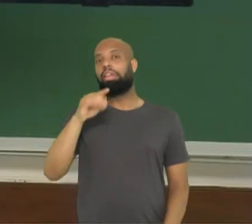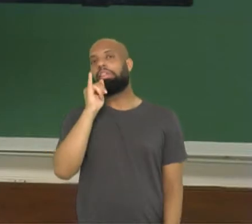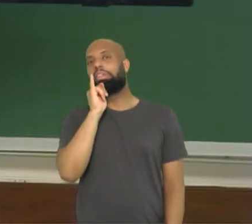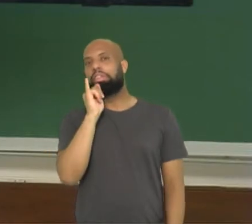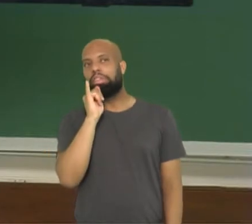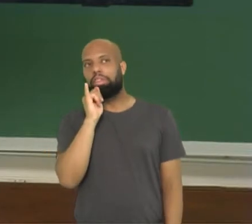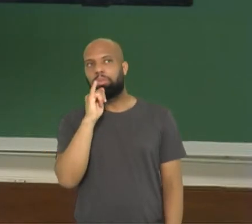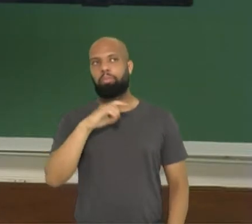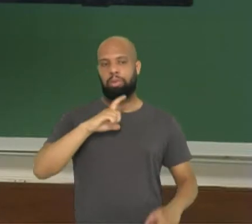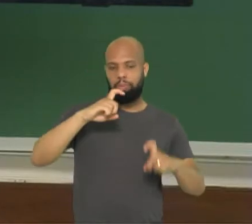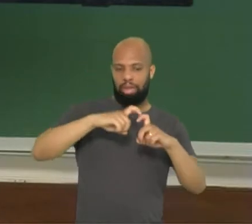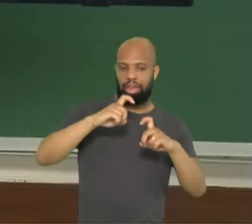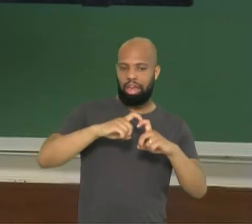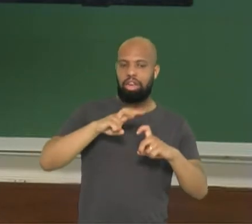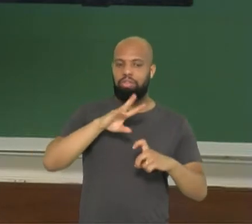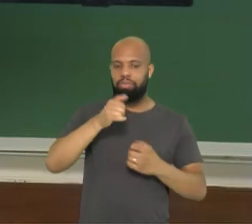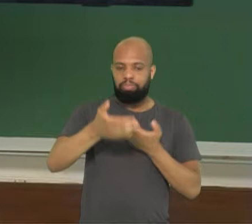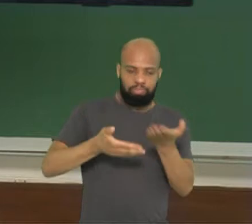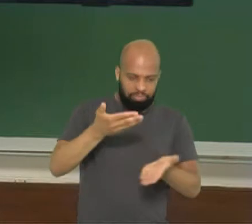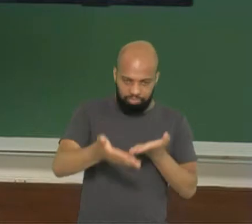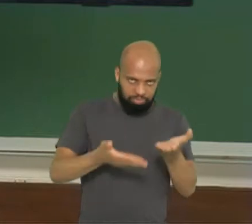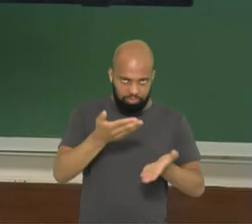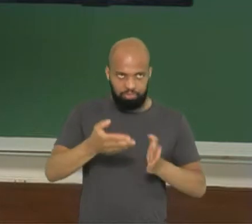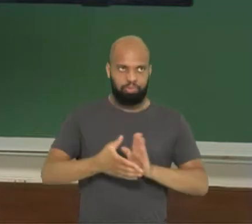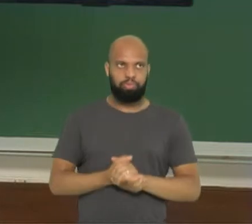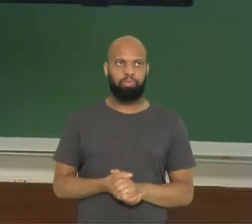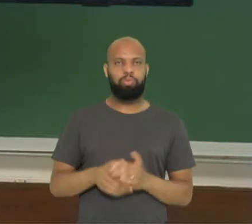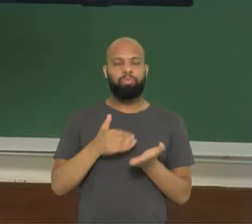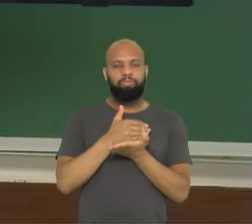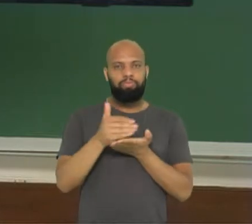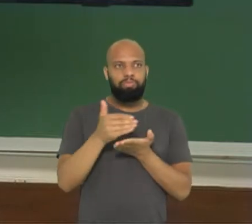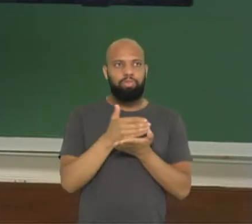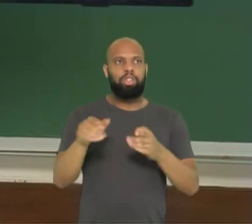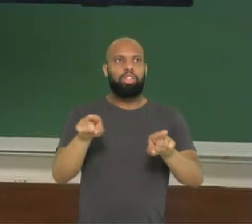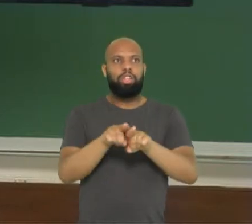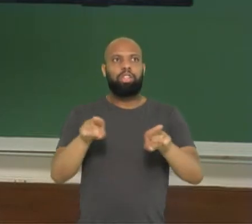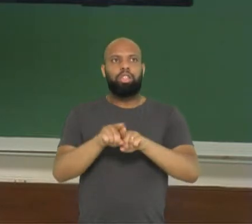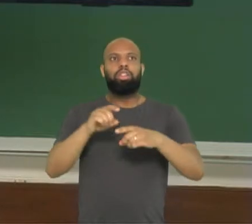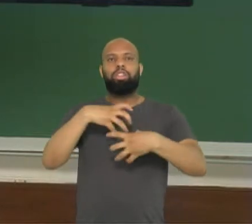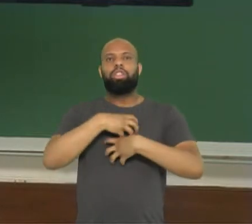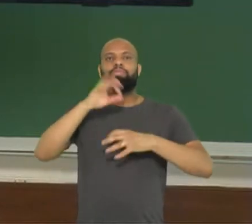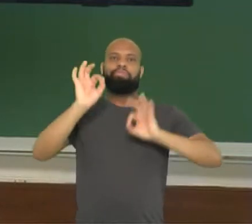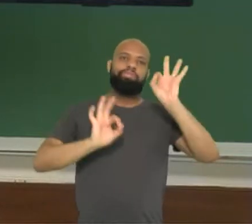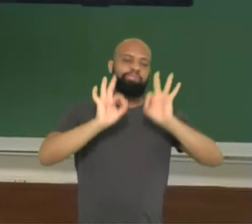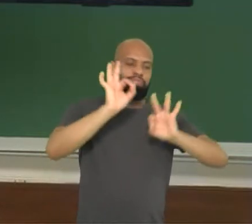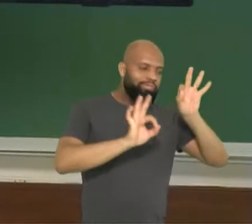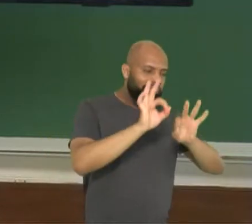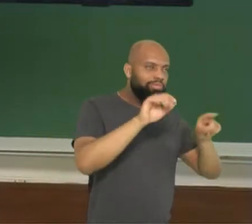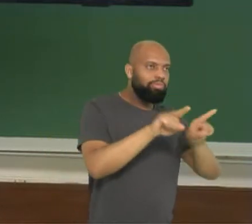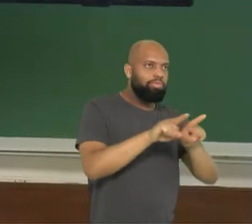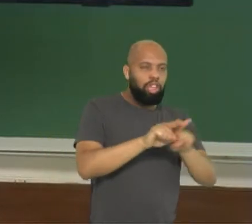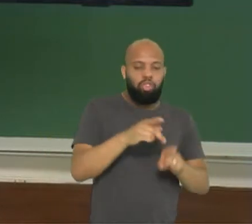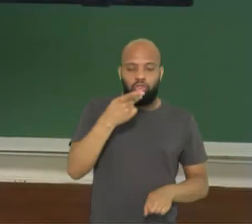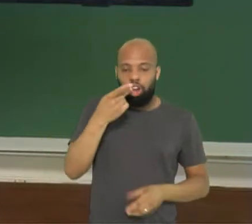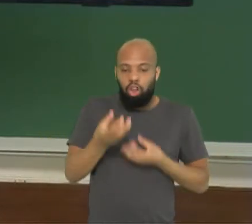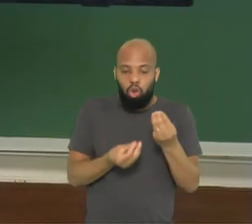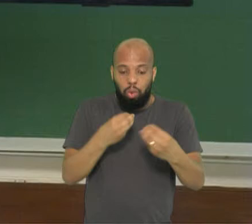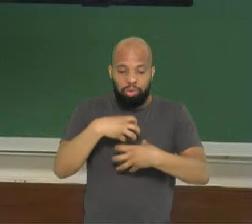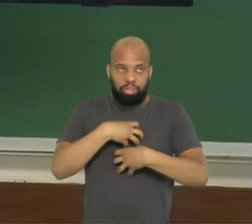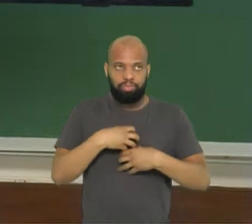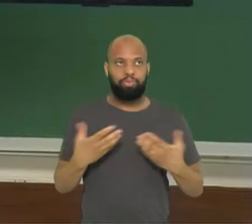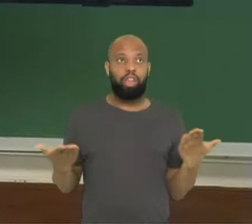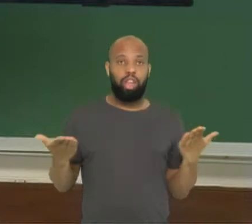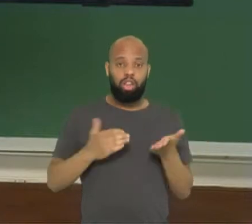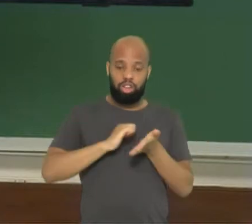exemplos aí para nós irmos, né, introduzindo essa forma de organização para dizer como nos sentimos.